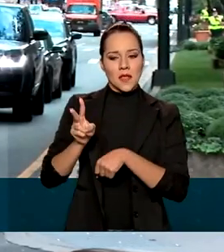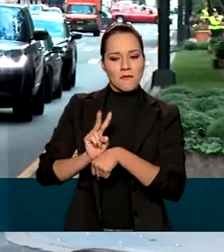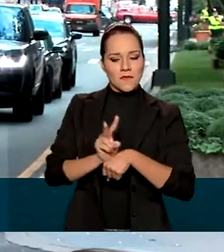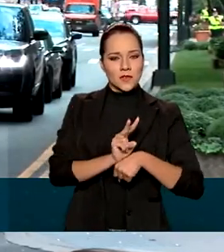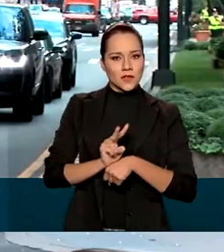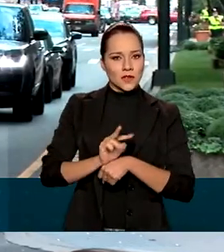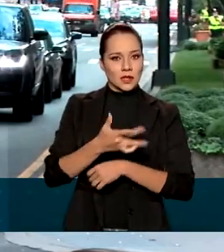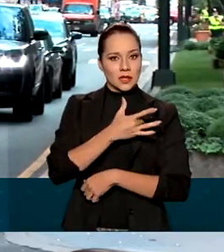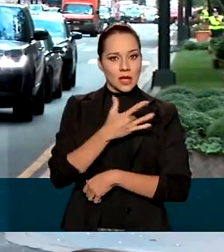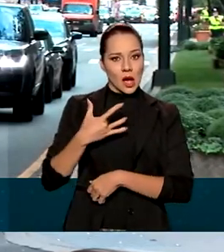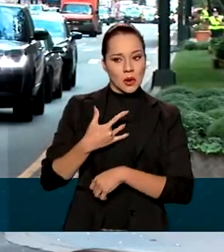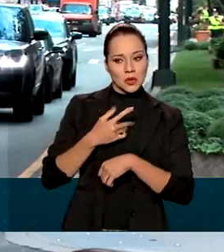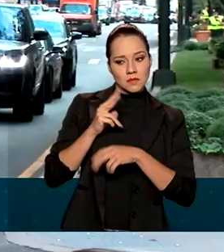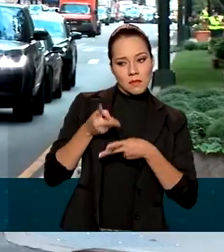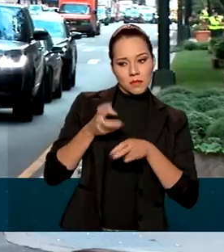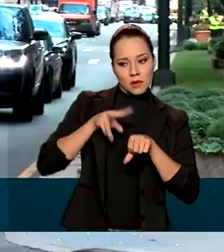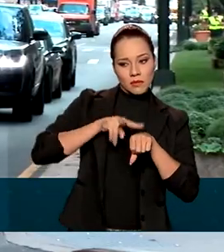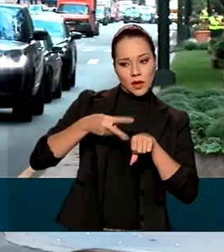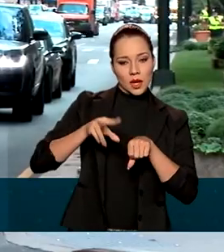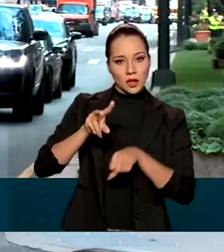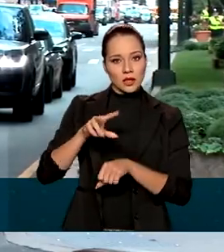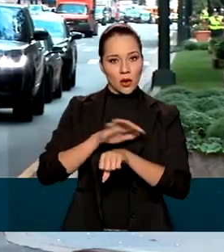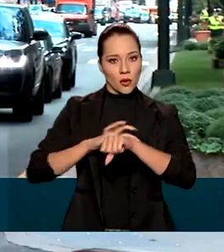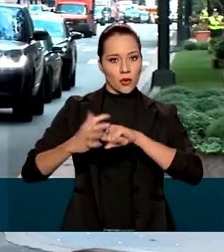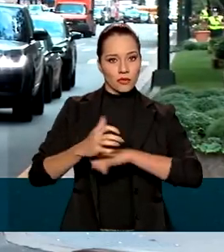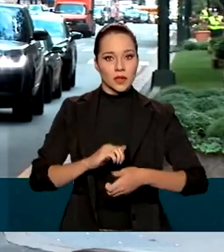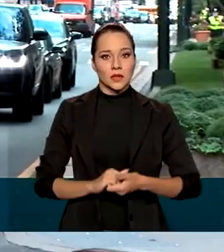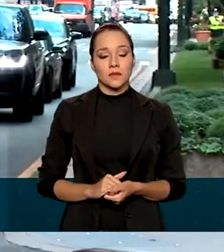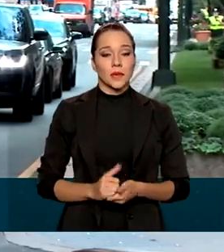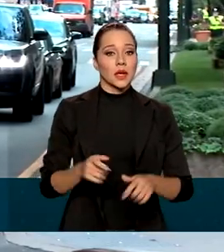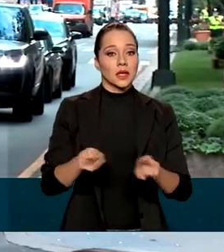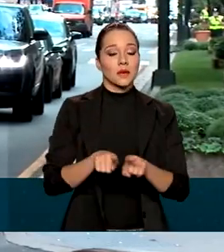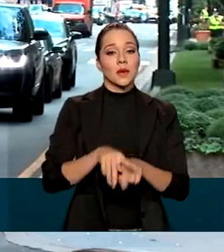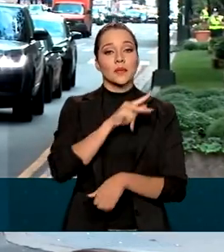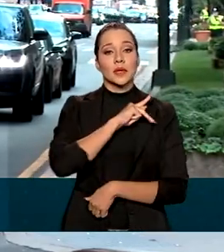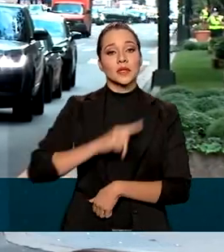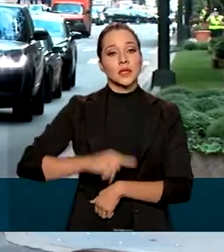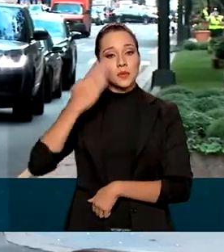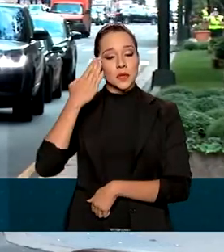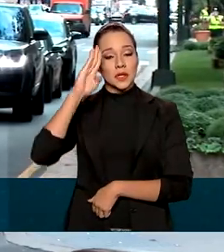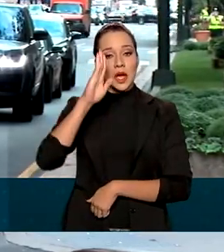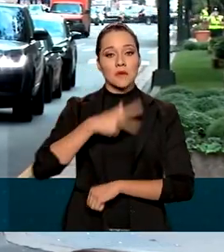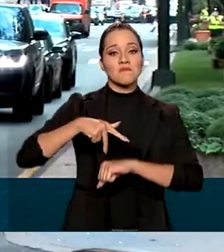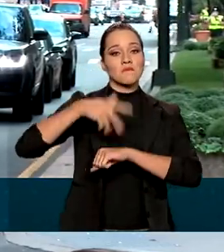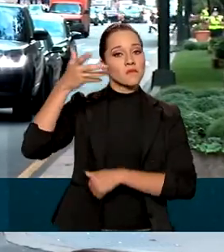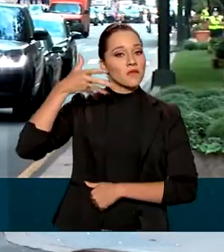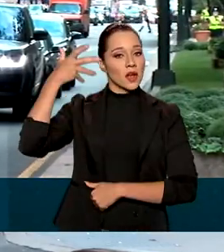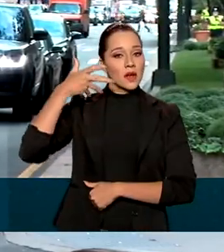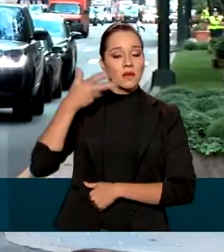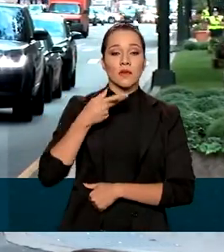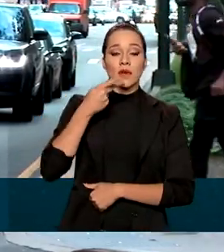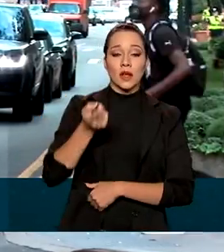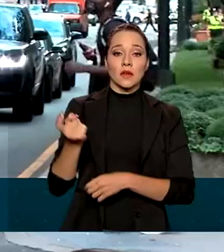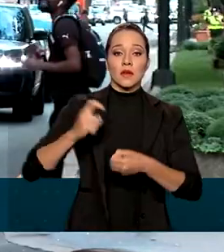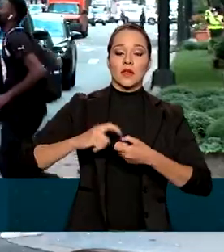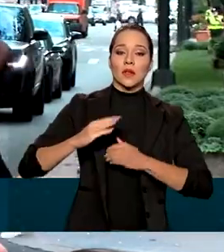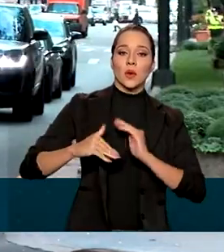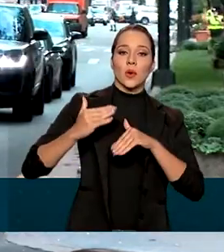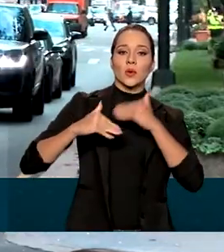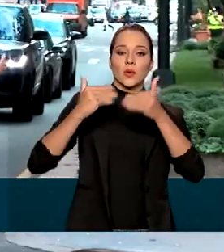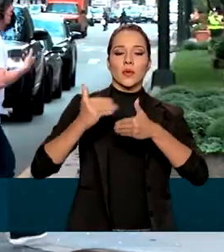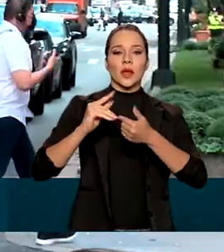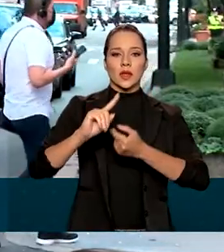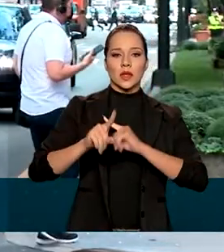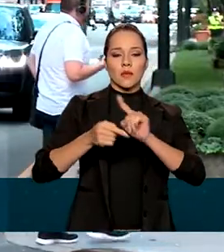sanitária de variantes do coronavírus. Além disso, Bolsonaro deve falar sobre a retomada da economia